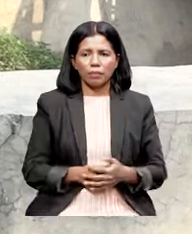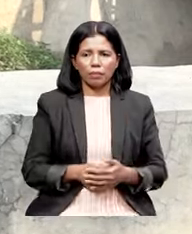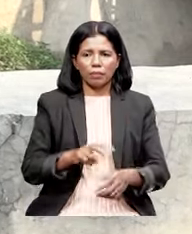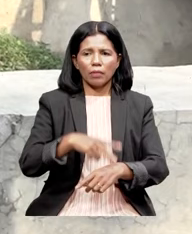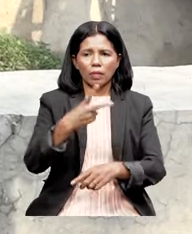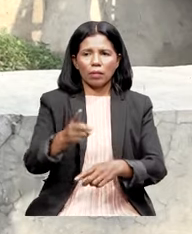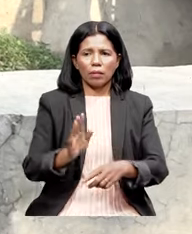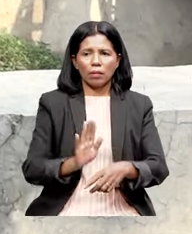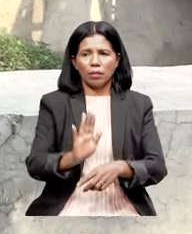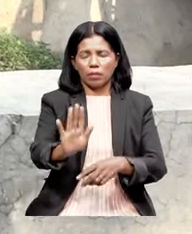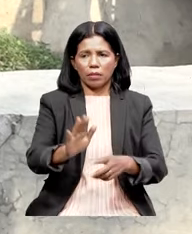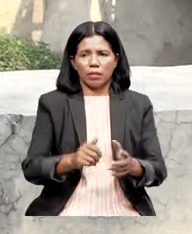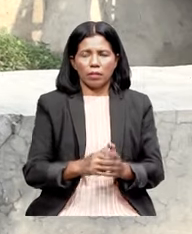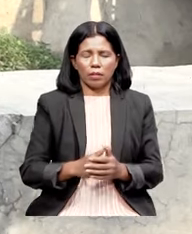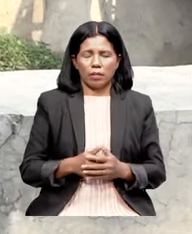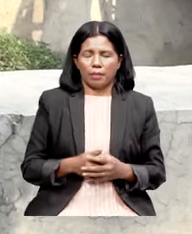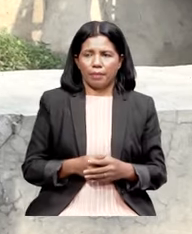halai ba motak klaran.